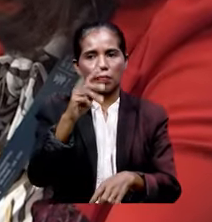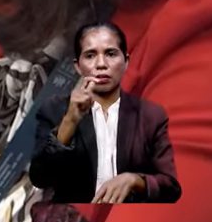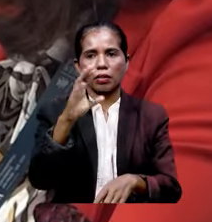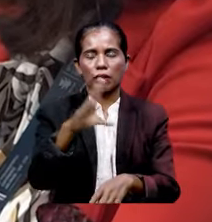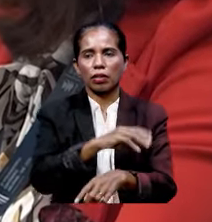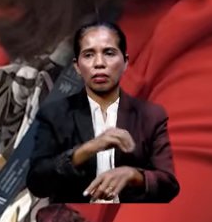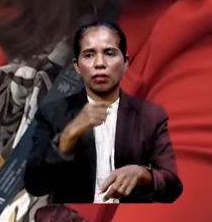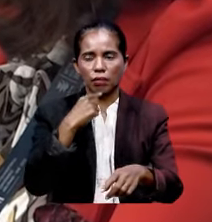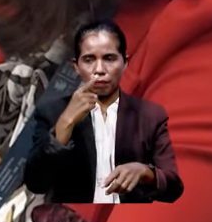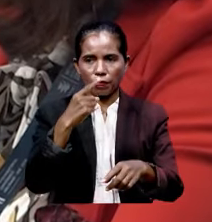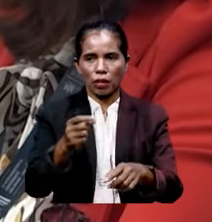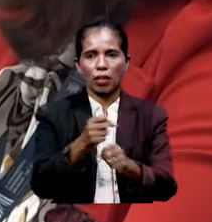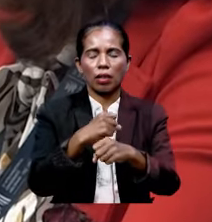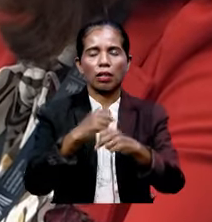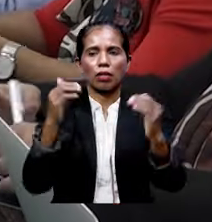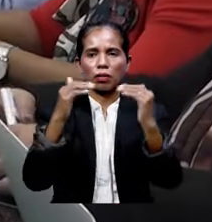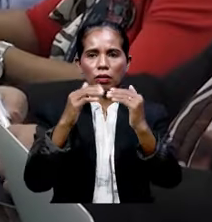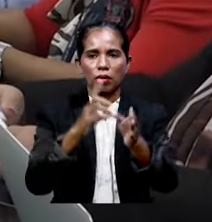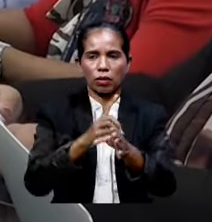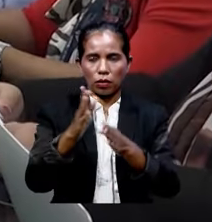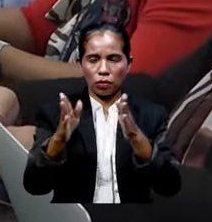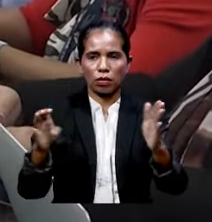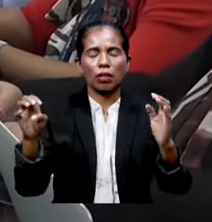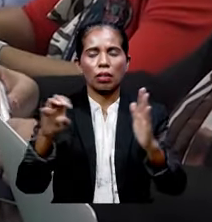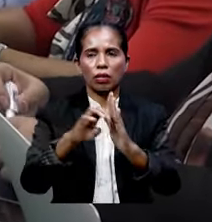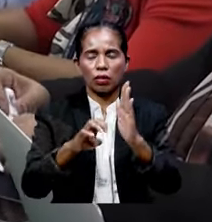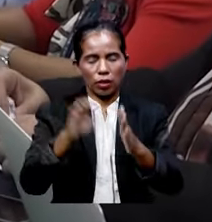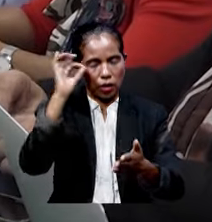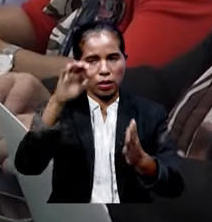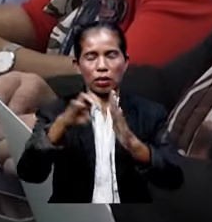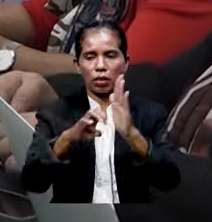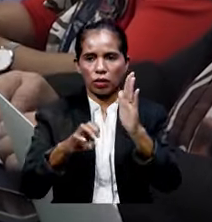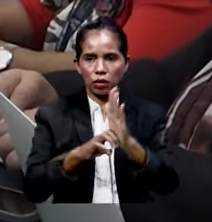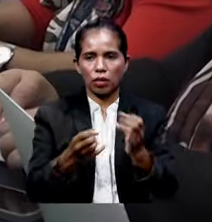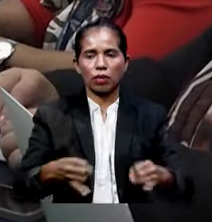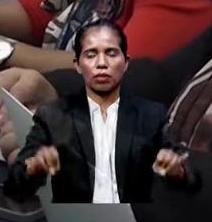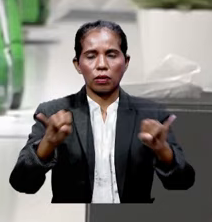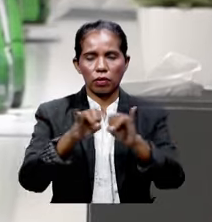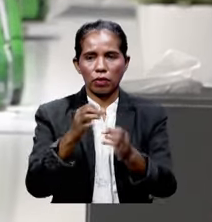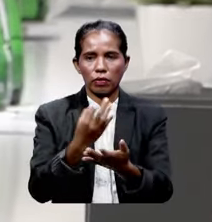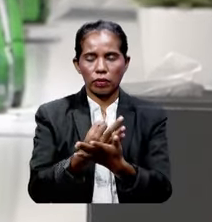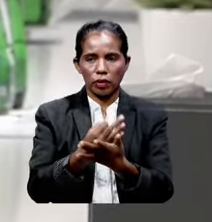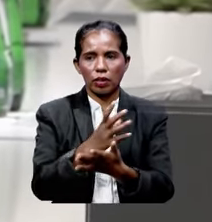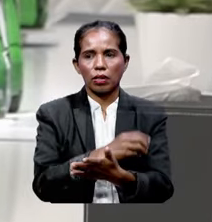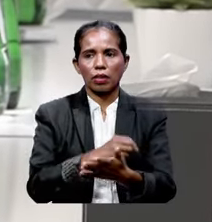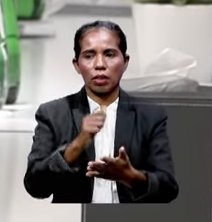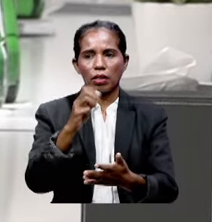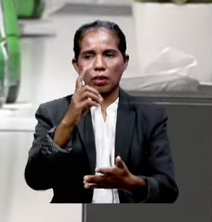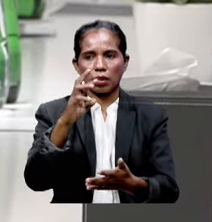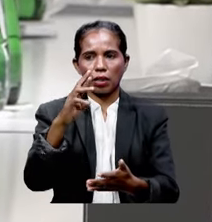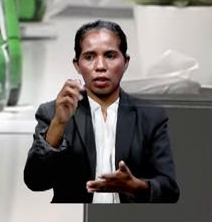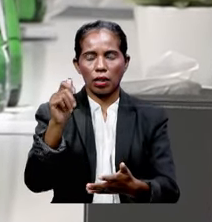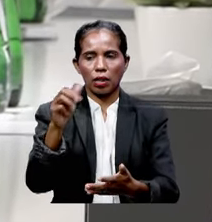Francisco Calbadilai halau encontro ho diretor executivo secretariado Instituto Finanças Ratnakar Adhikari no